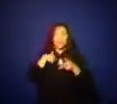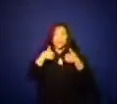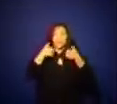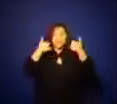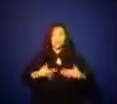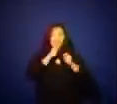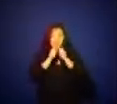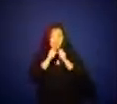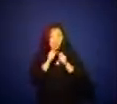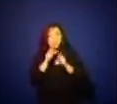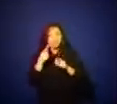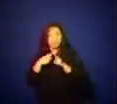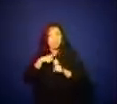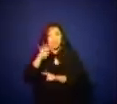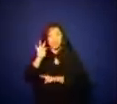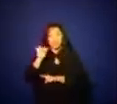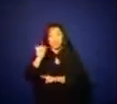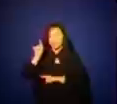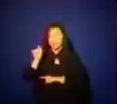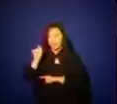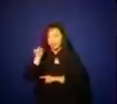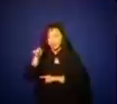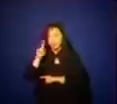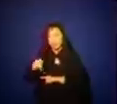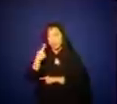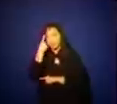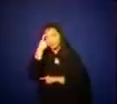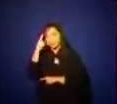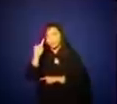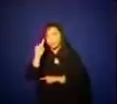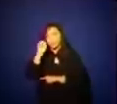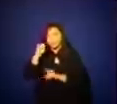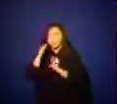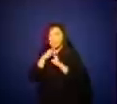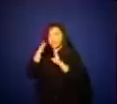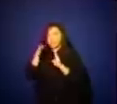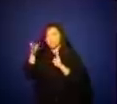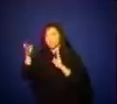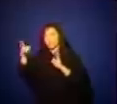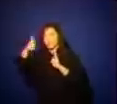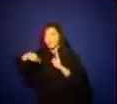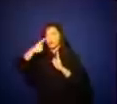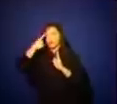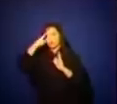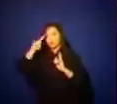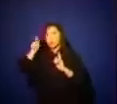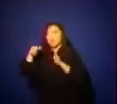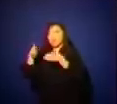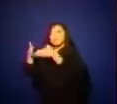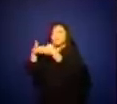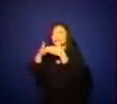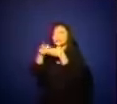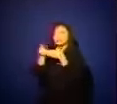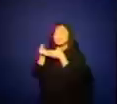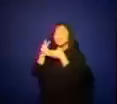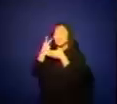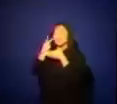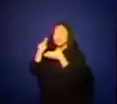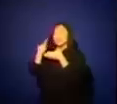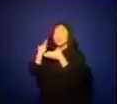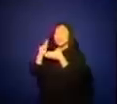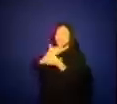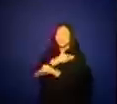Central fica essa taxa de um dia tudo que vem além de um dia é a disposição de pessoas e empresas de emprestar dinheiro para o governo né então você não tem